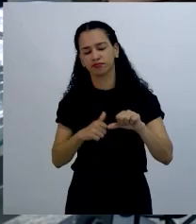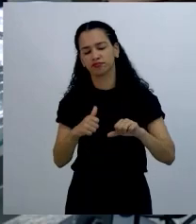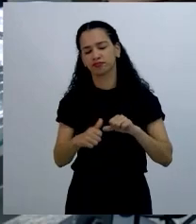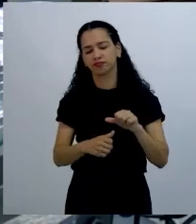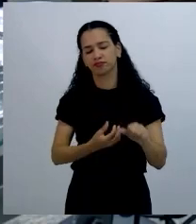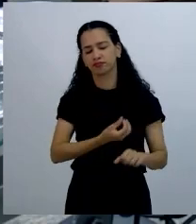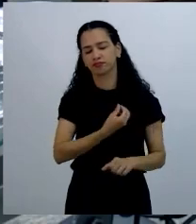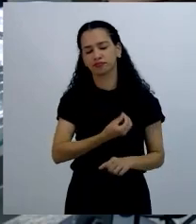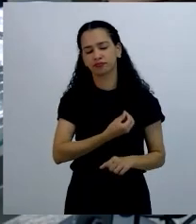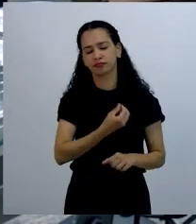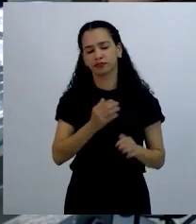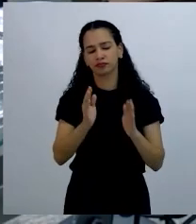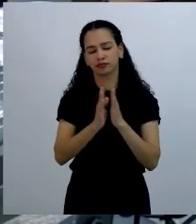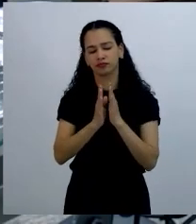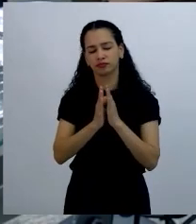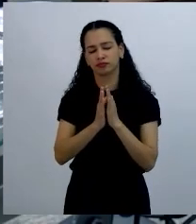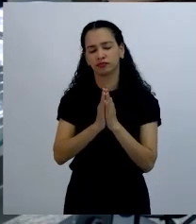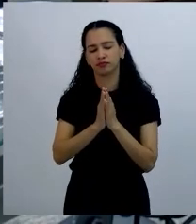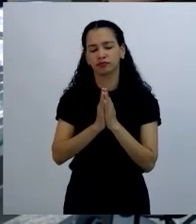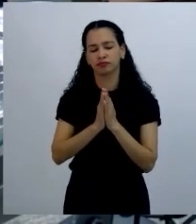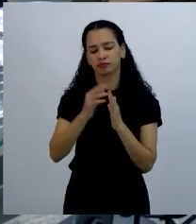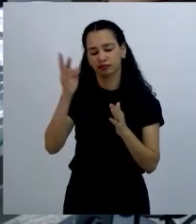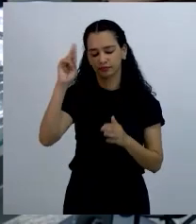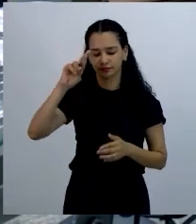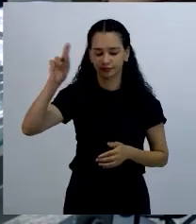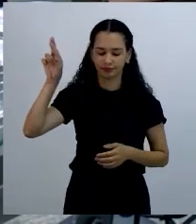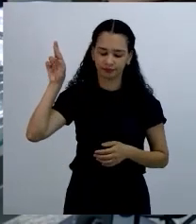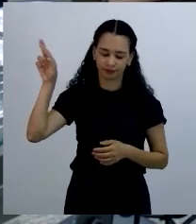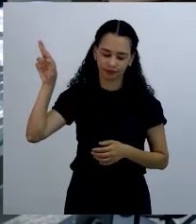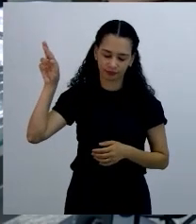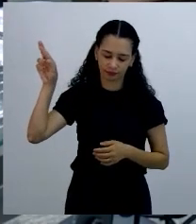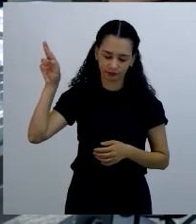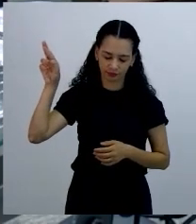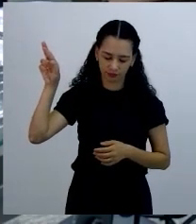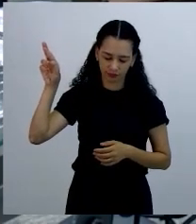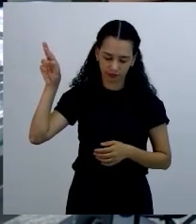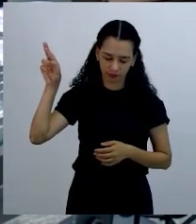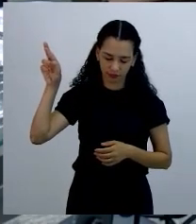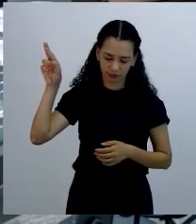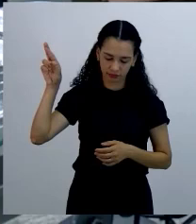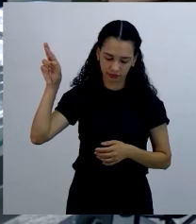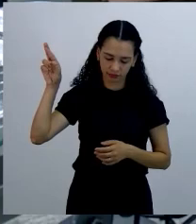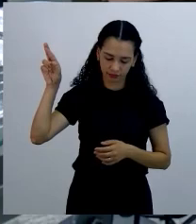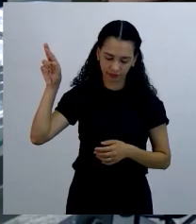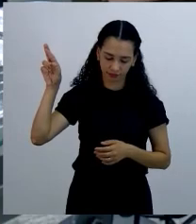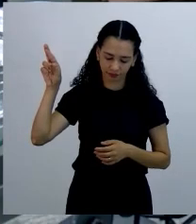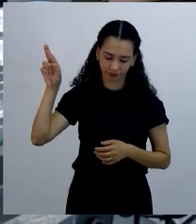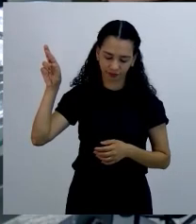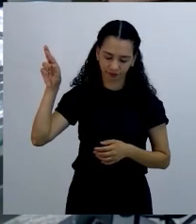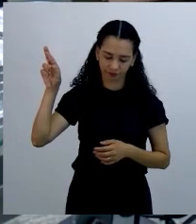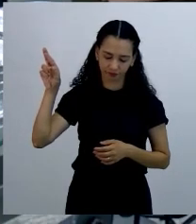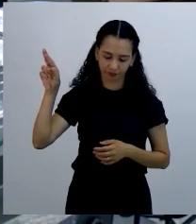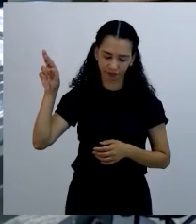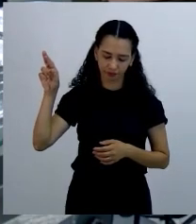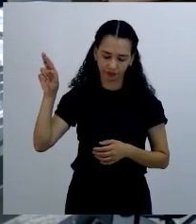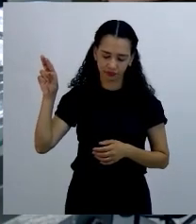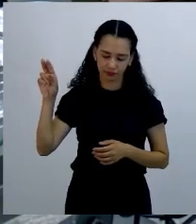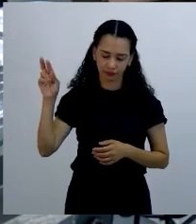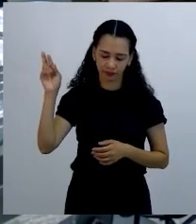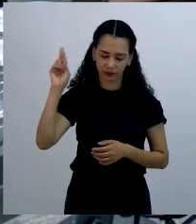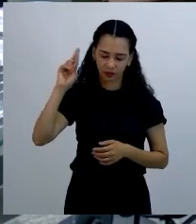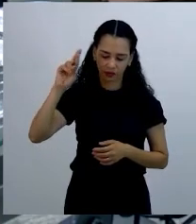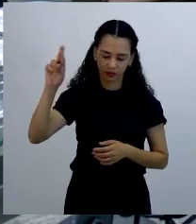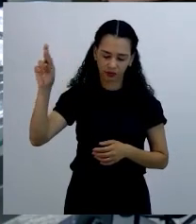eu vou renovar os meus compromissos para com o senhor diga isso a ele conversa com ele nesse instante e faça desse momento de oração